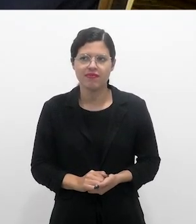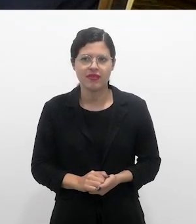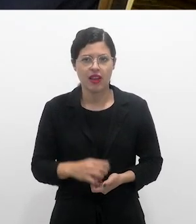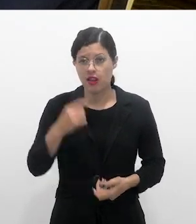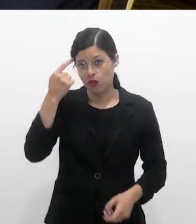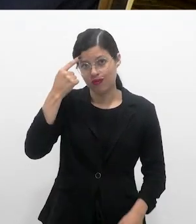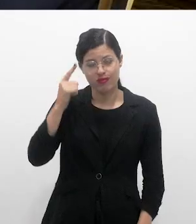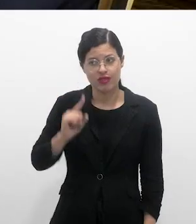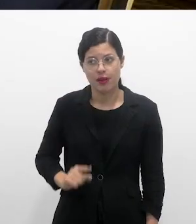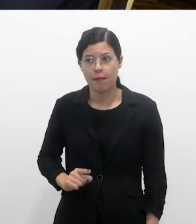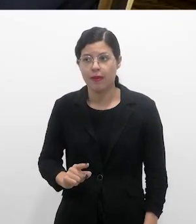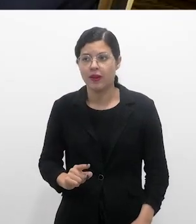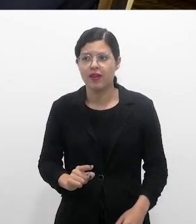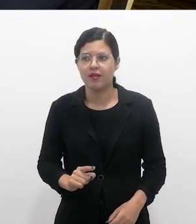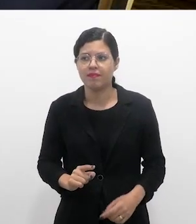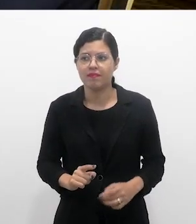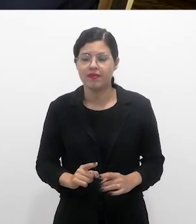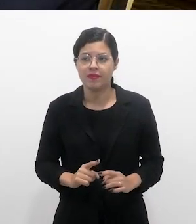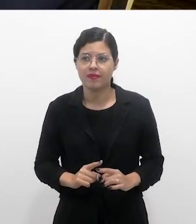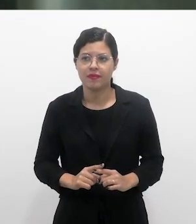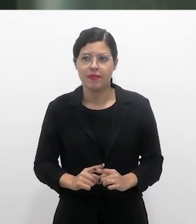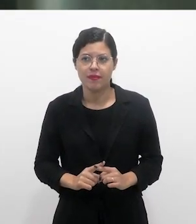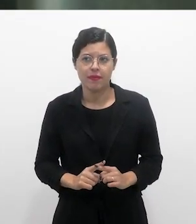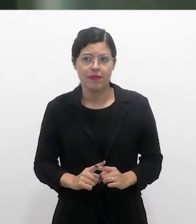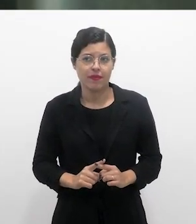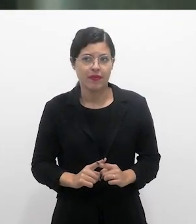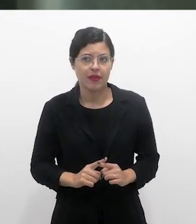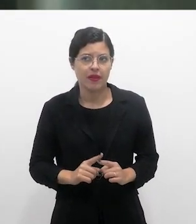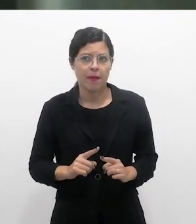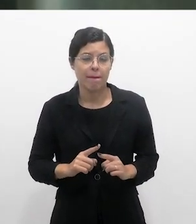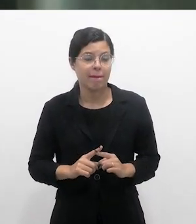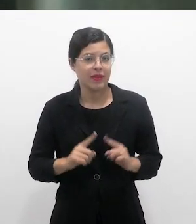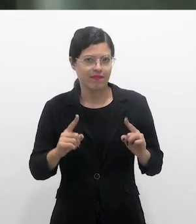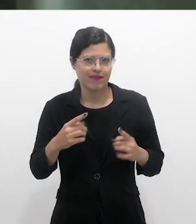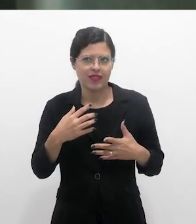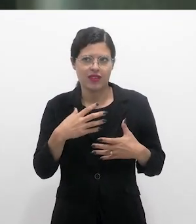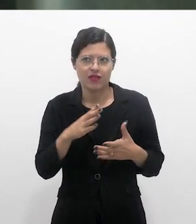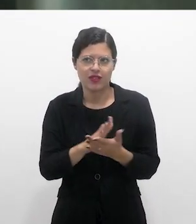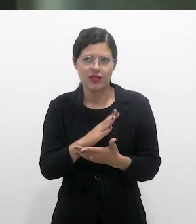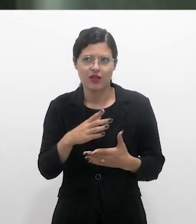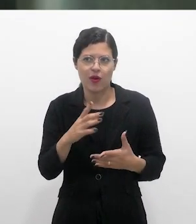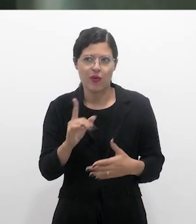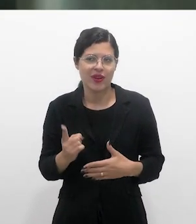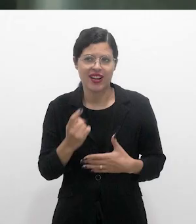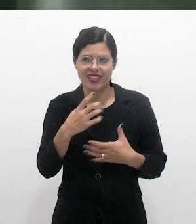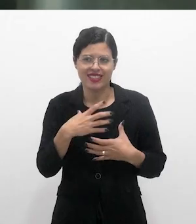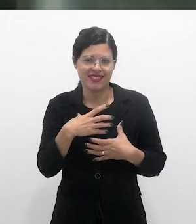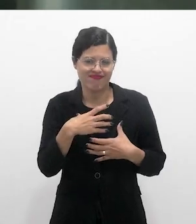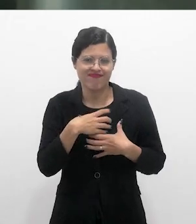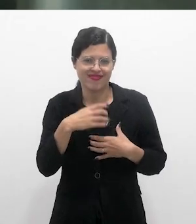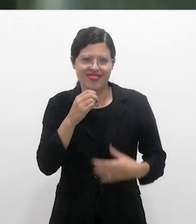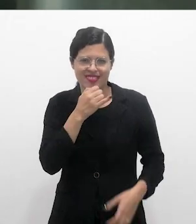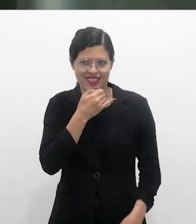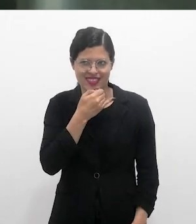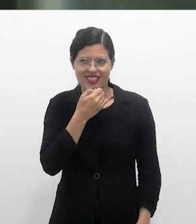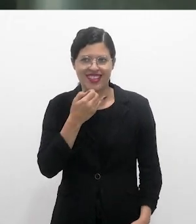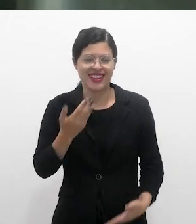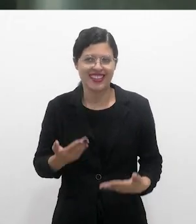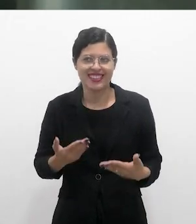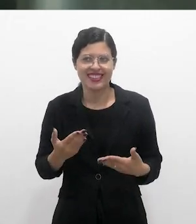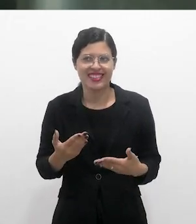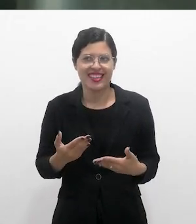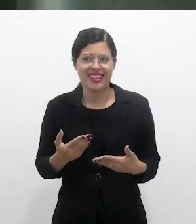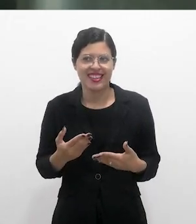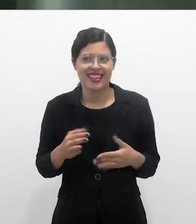Eu não sabia, mas a única tristeza que eu tenho em termos assim